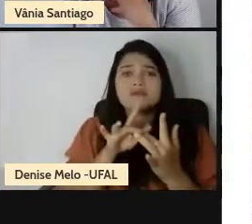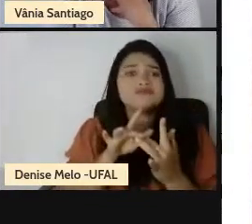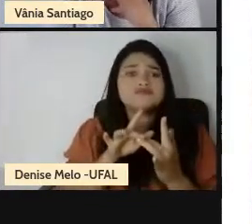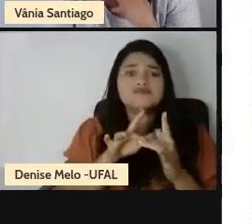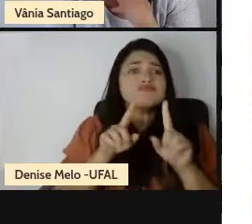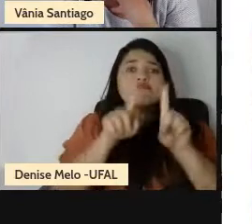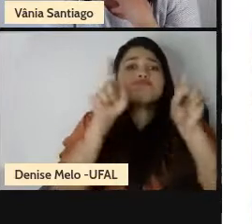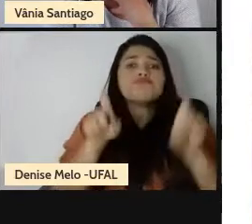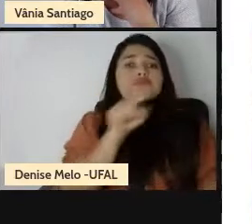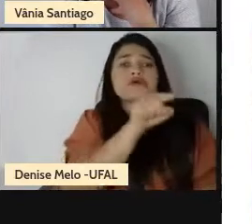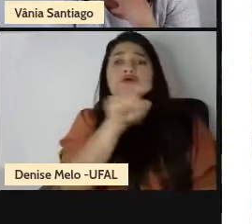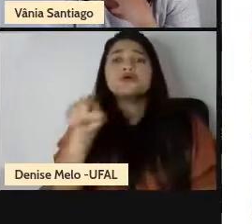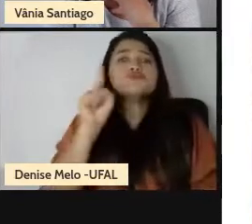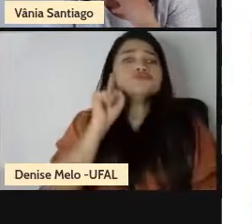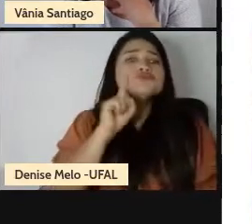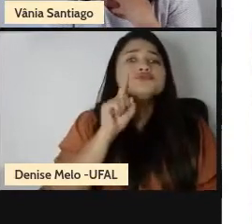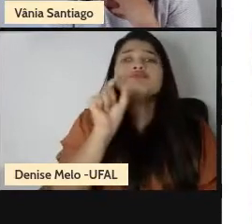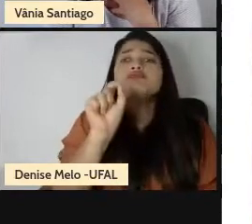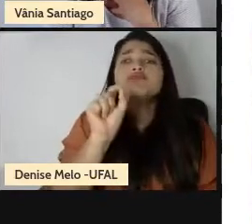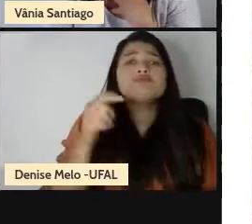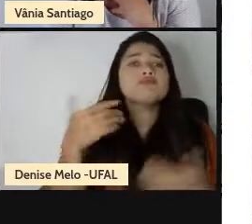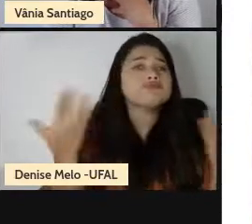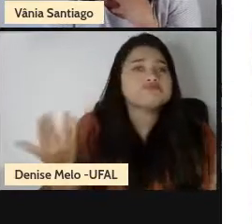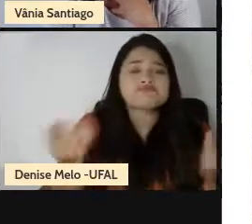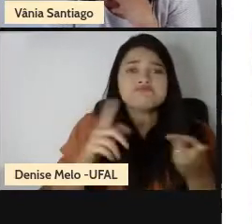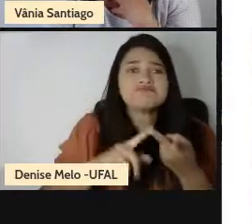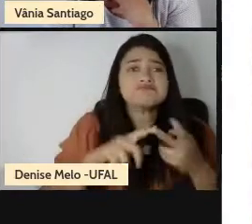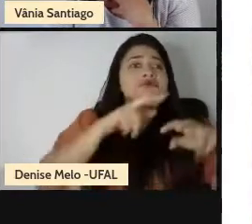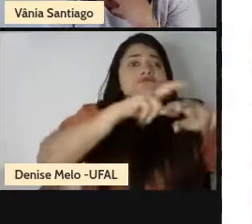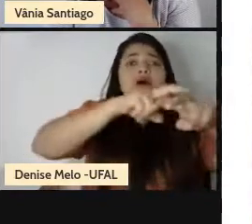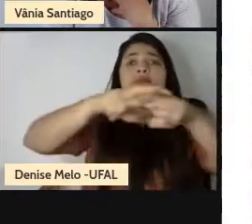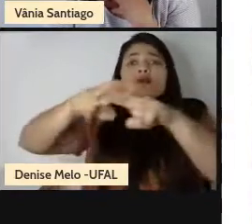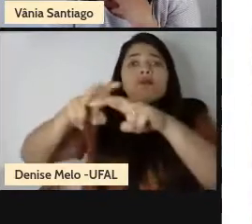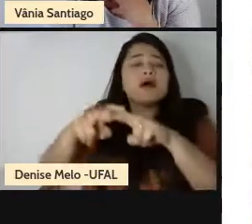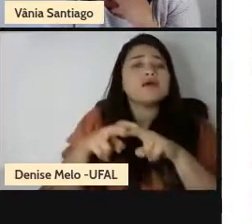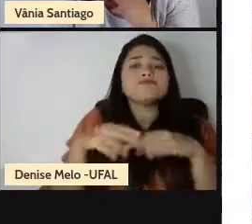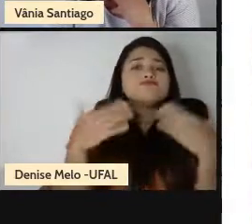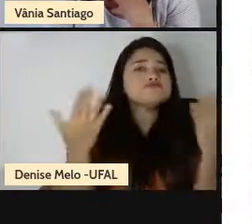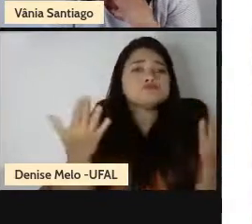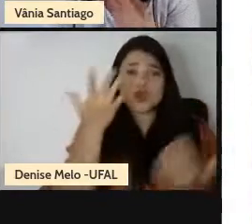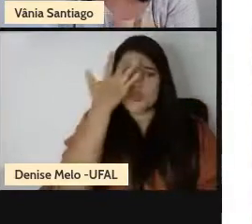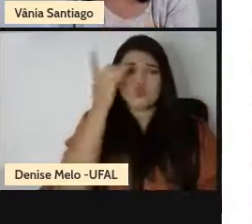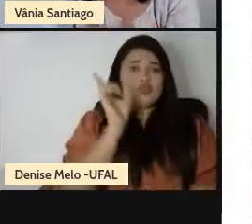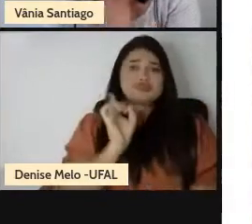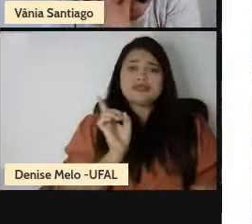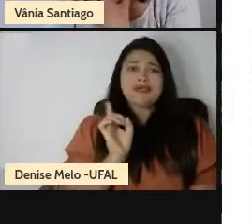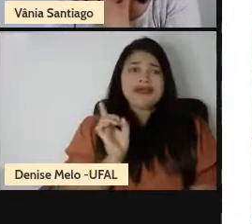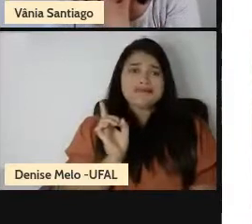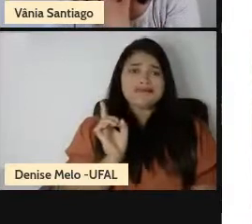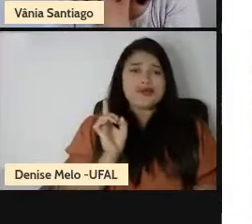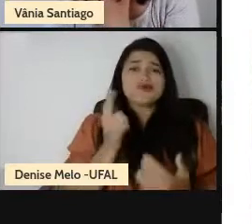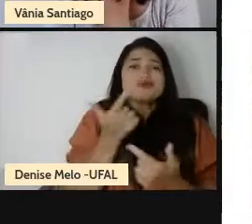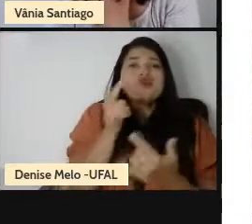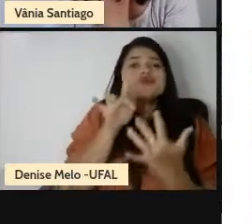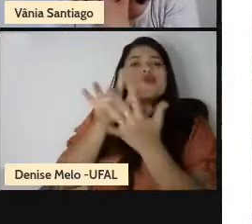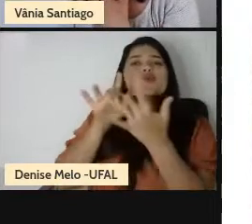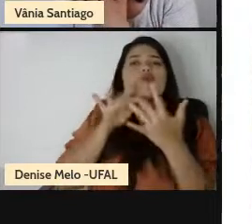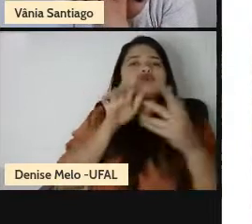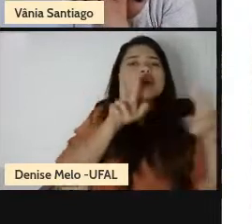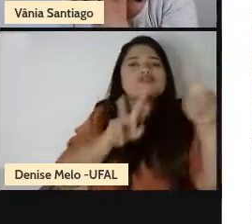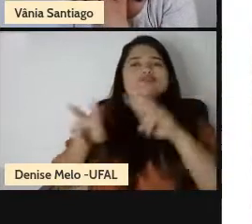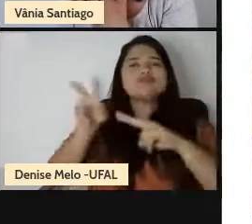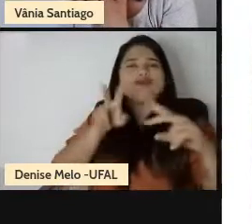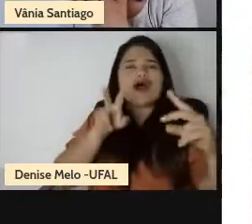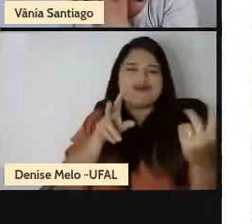é o público surdo, onde está sentado. Então, a interação já não é mais nesse contato visual humano, mas